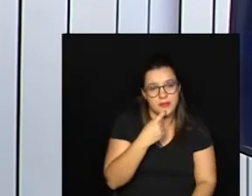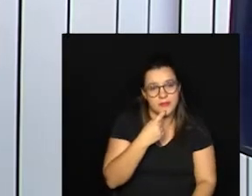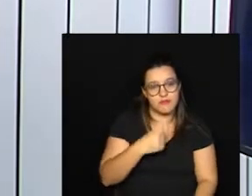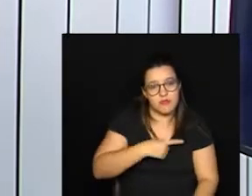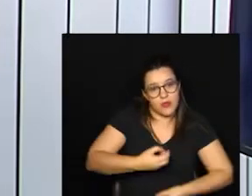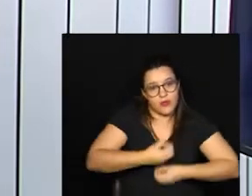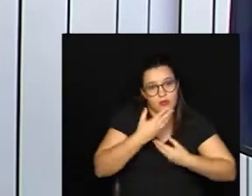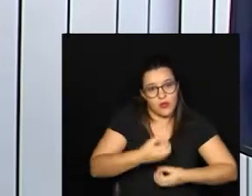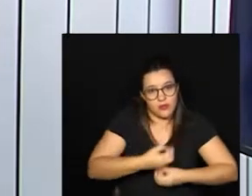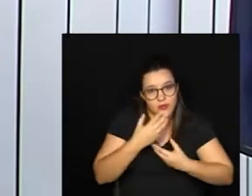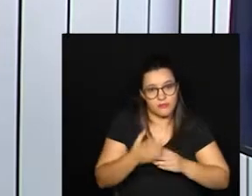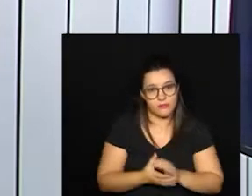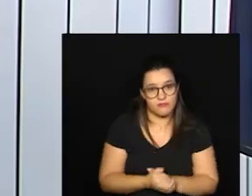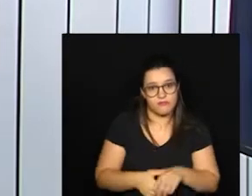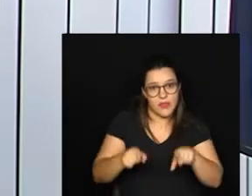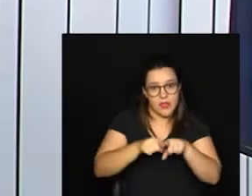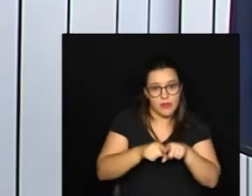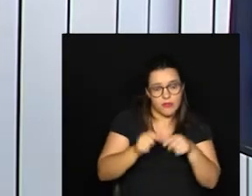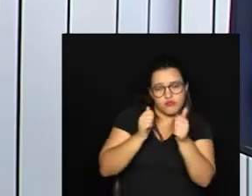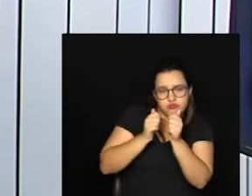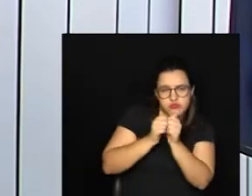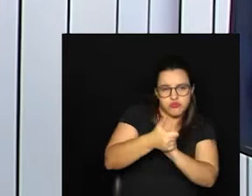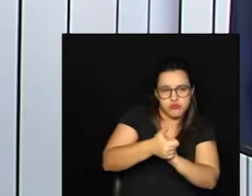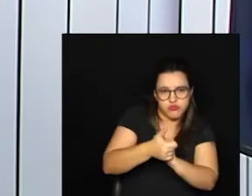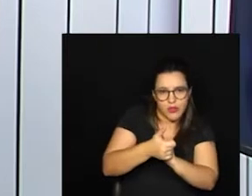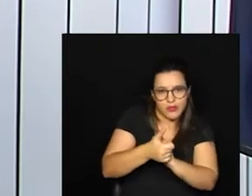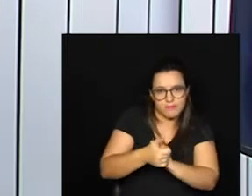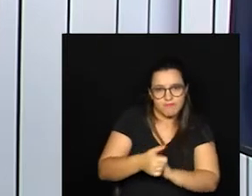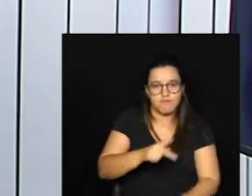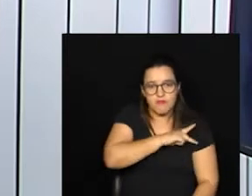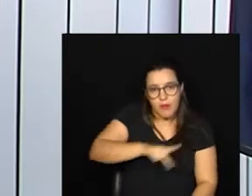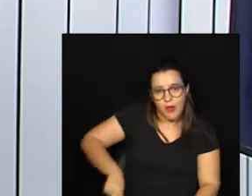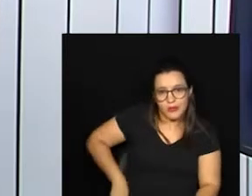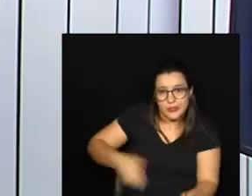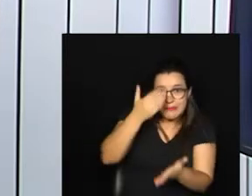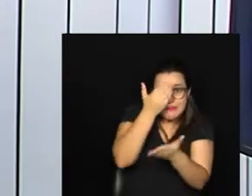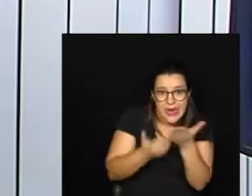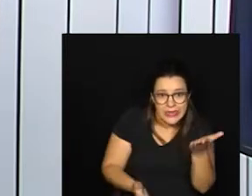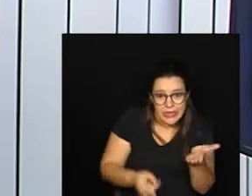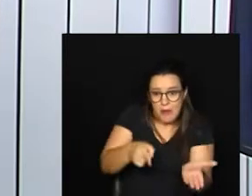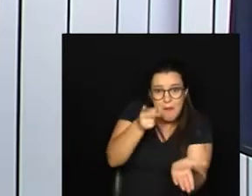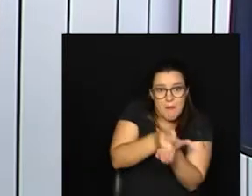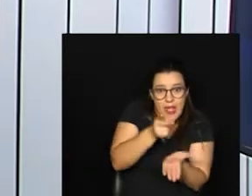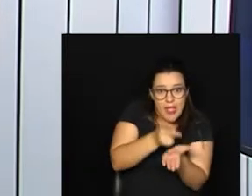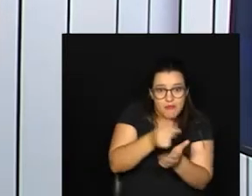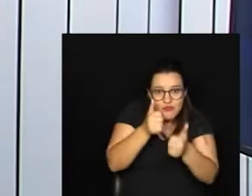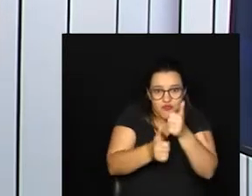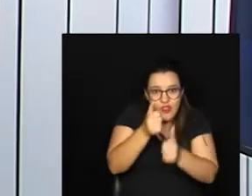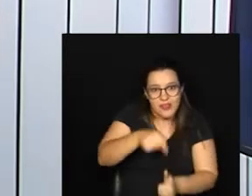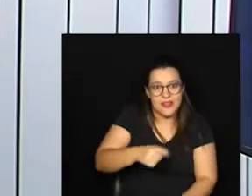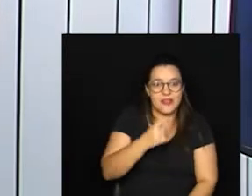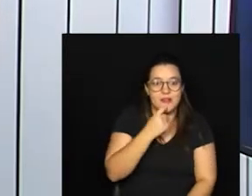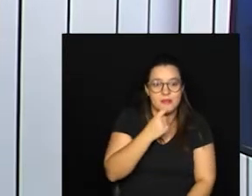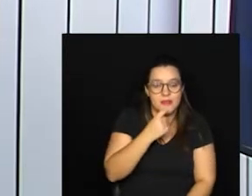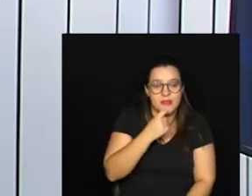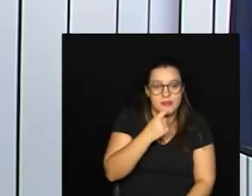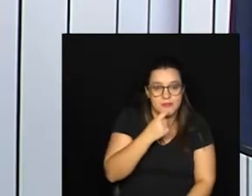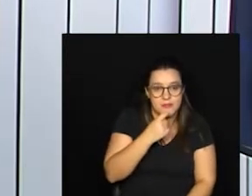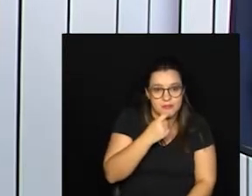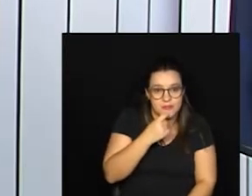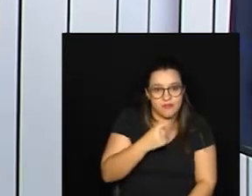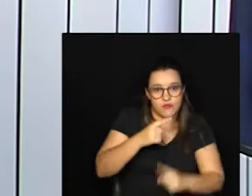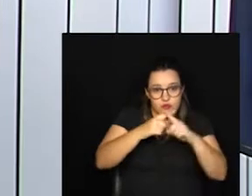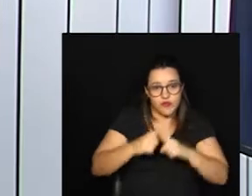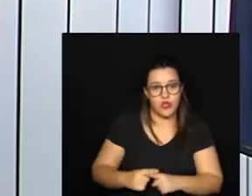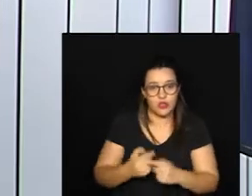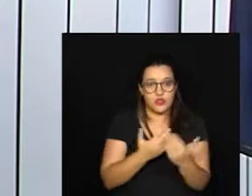informações. Nós vamos balançar as redes com a derrota da Ponte Preta em casa, em pleno Moisés Lucarelli, diante do Juventude. Tem um